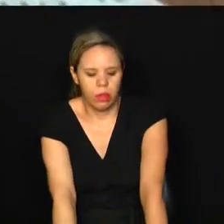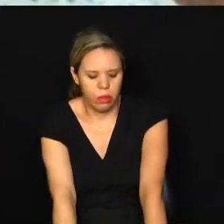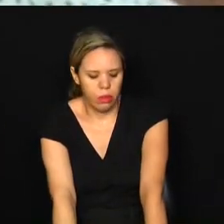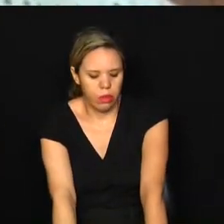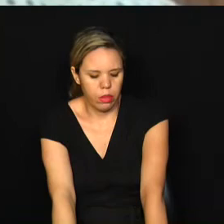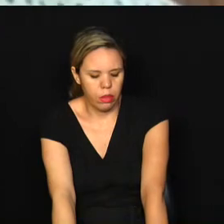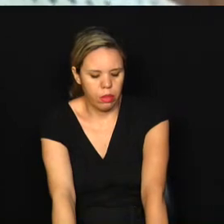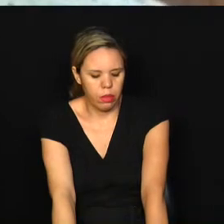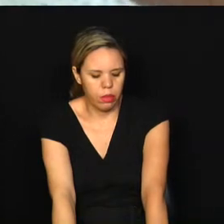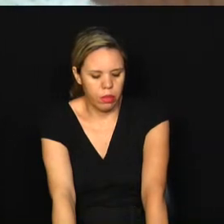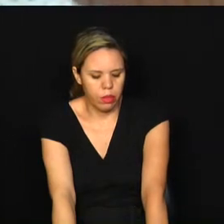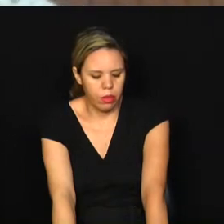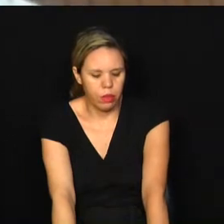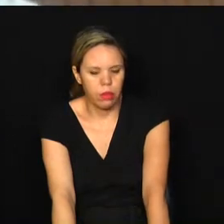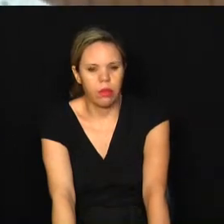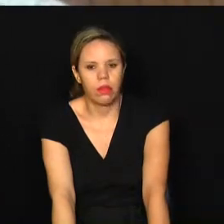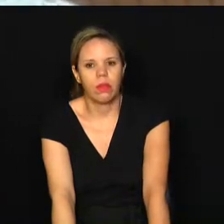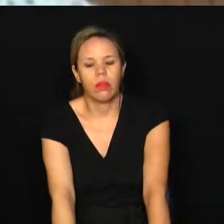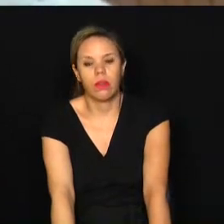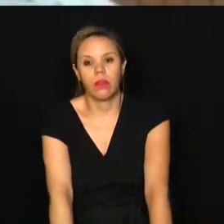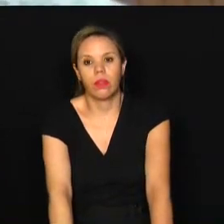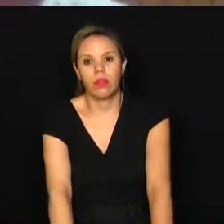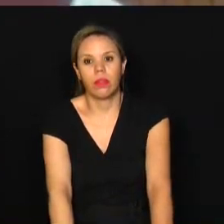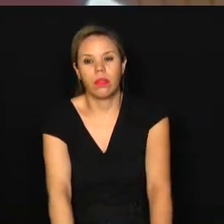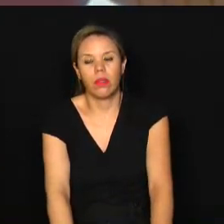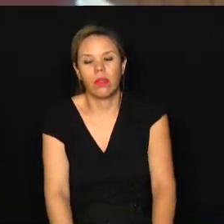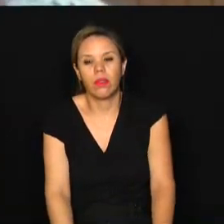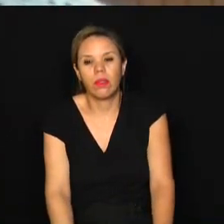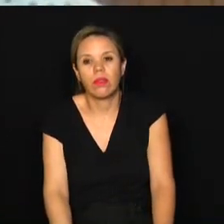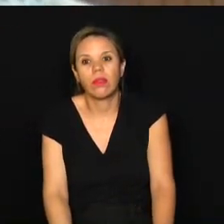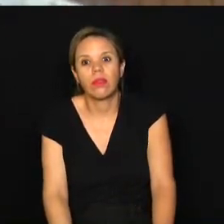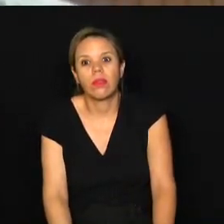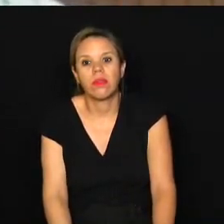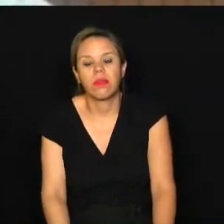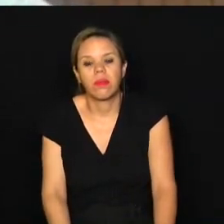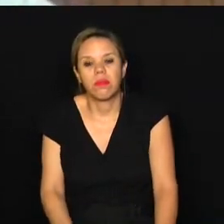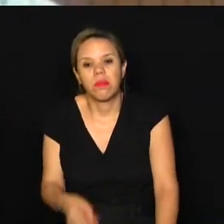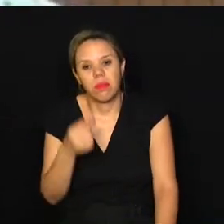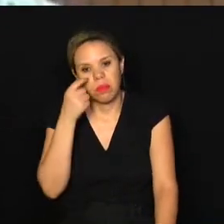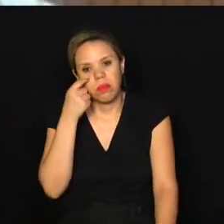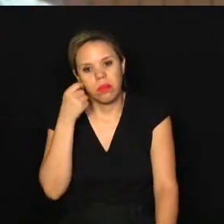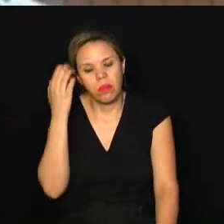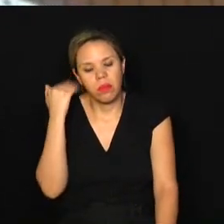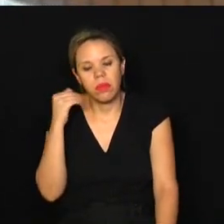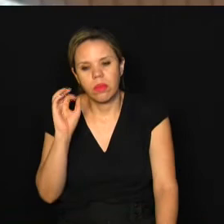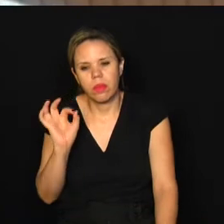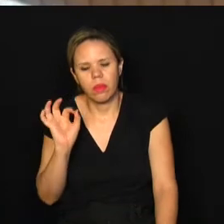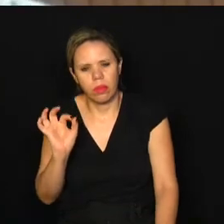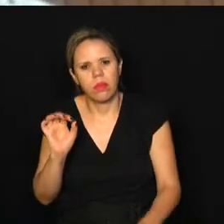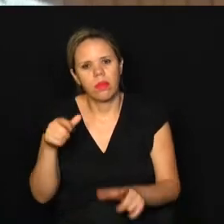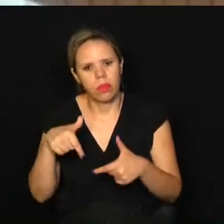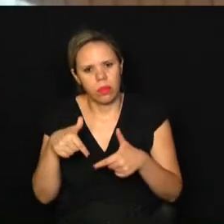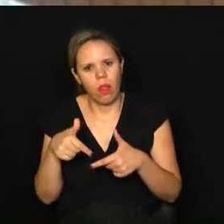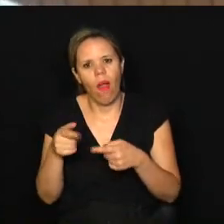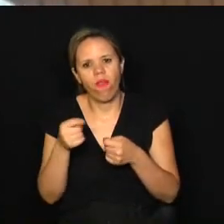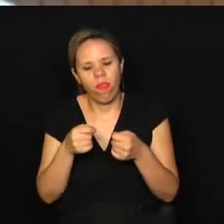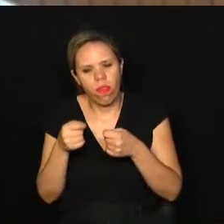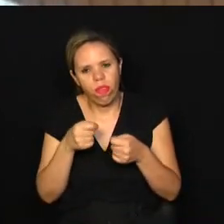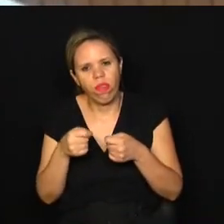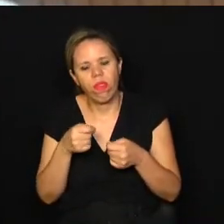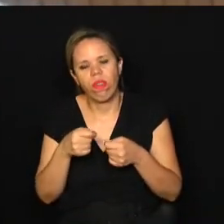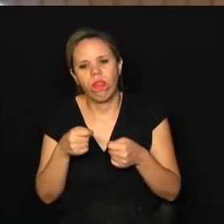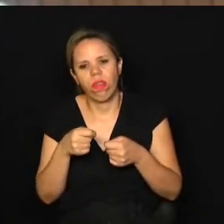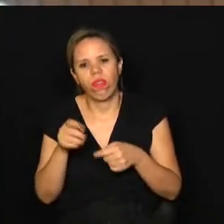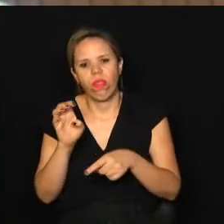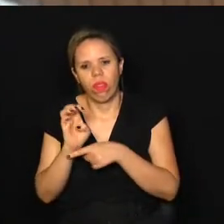Perfeito. Não tenho dúvida que atividade econômica do nosso estado, do nosso